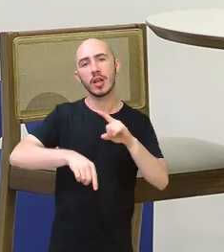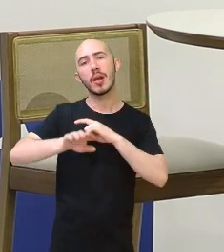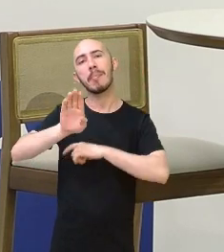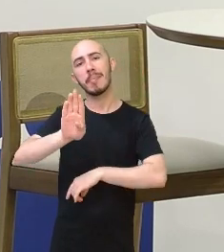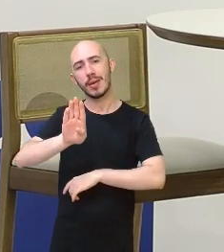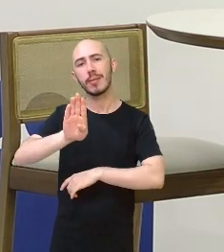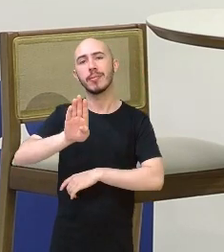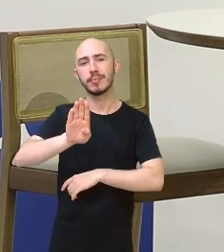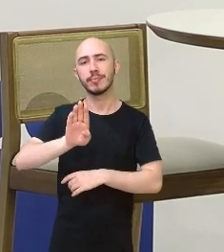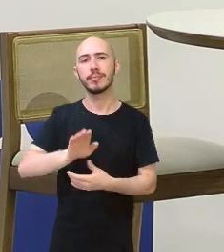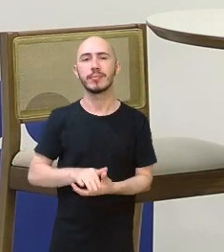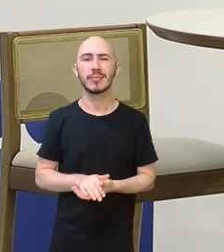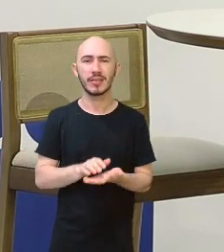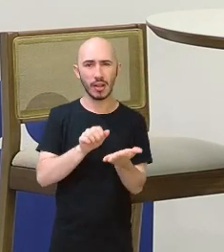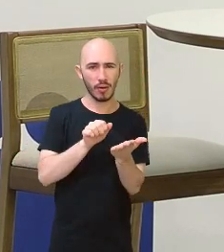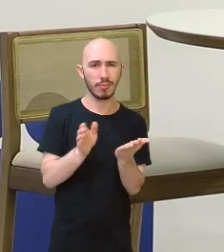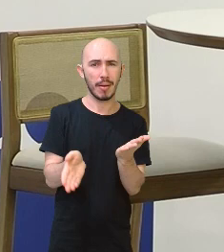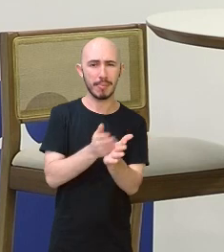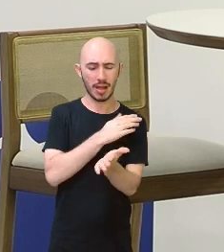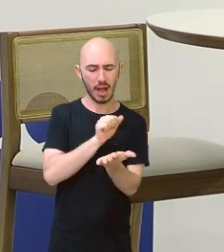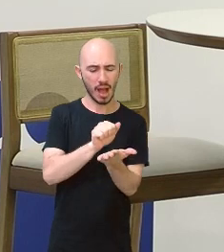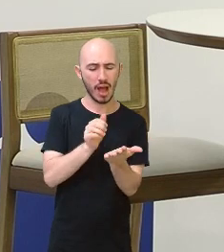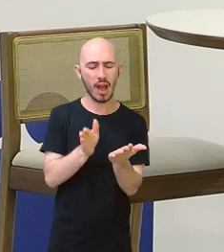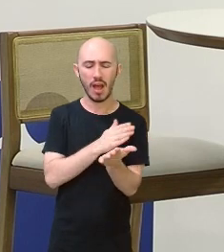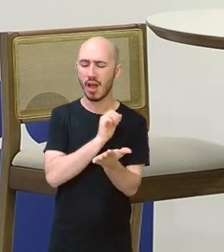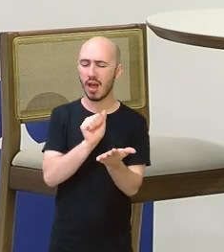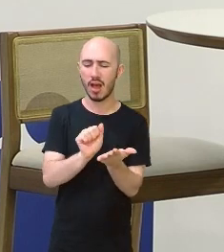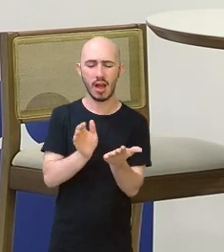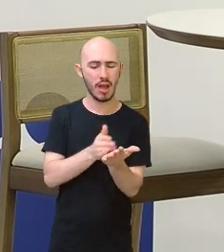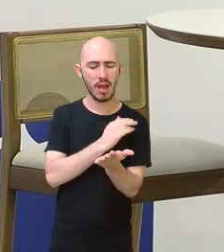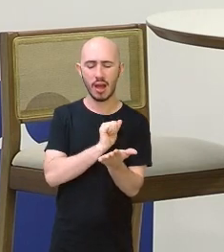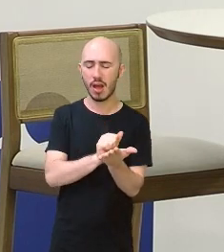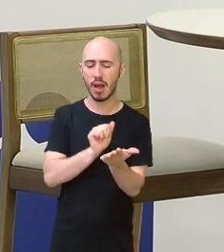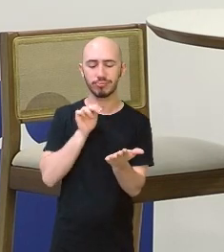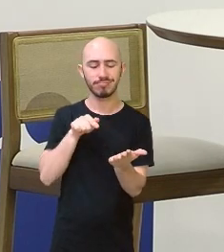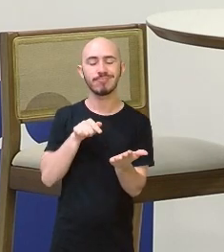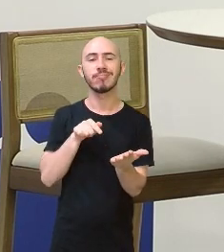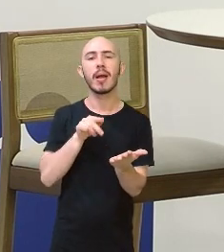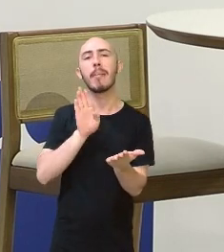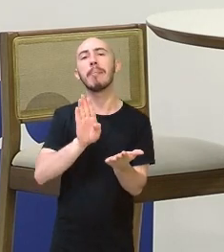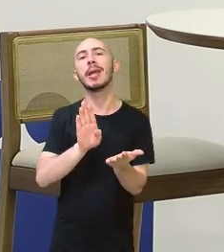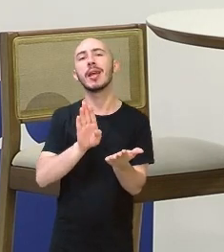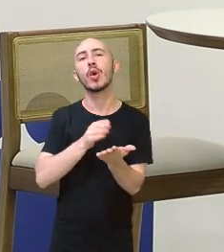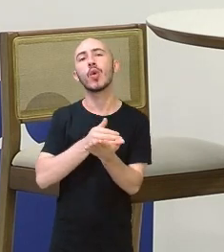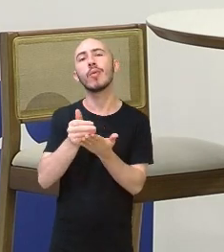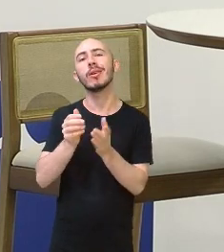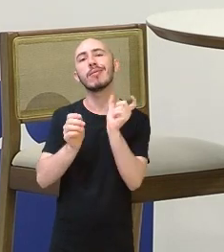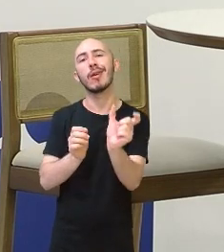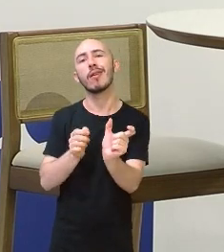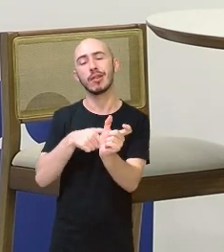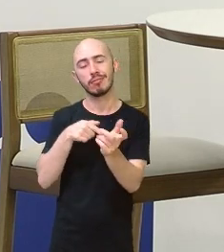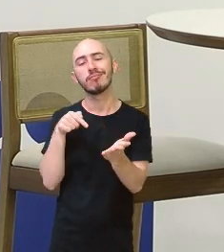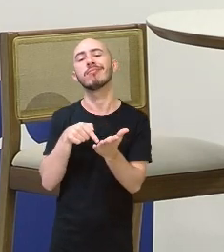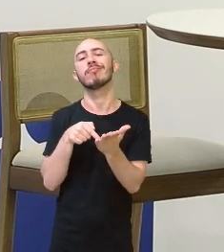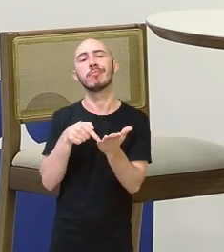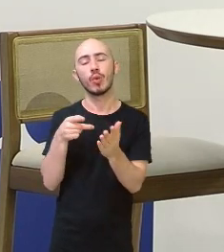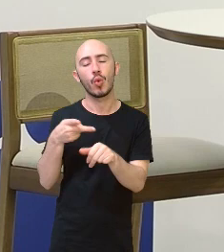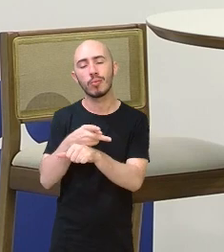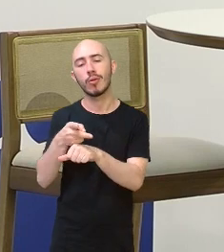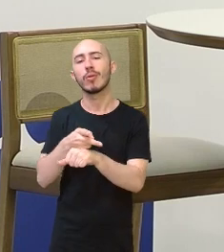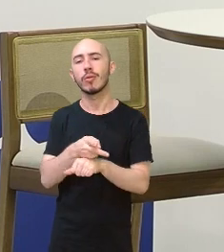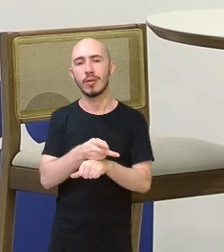A e depois eu vou lá ver com a letra B, certo? E aí, seguindo aquelas regrinhas de ordem alfabética que você já